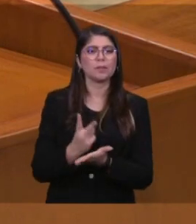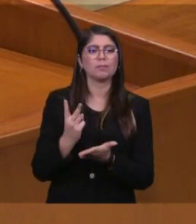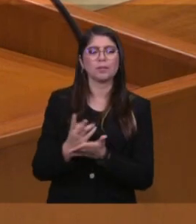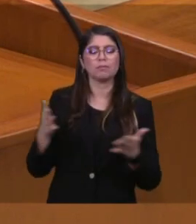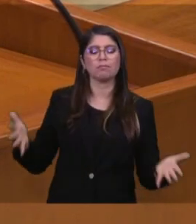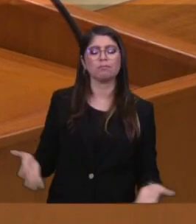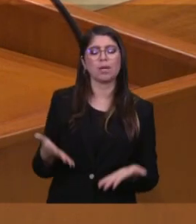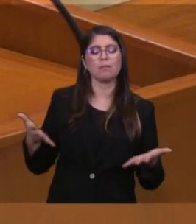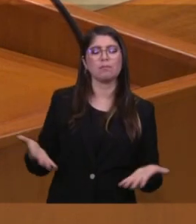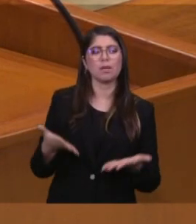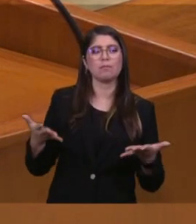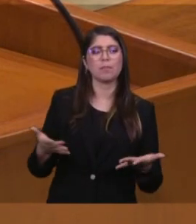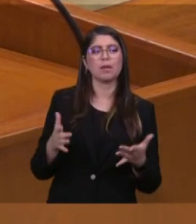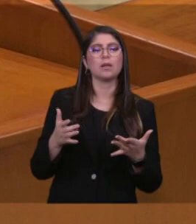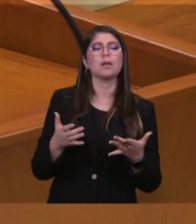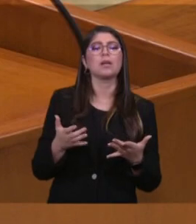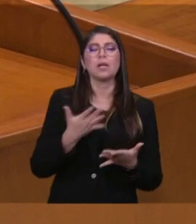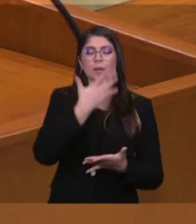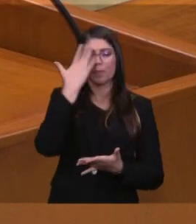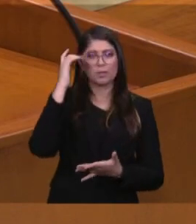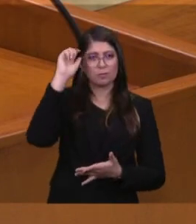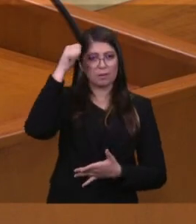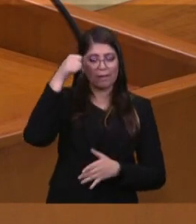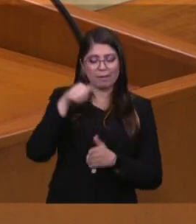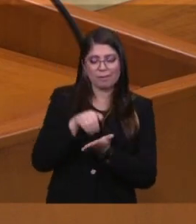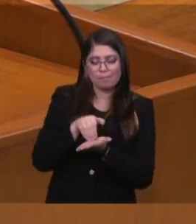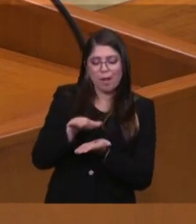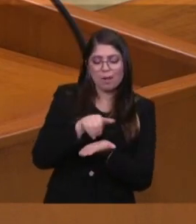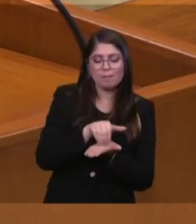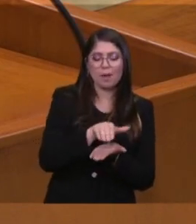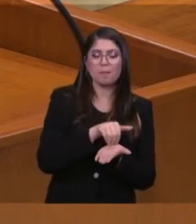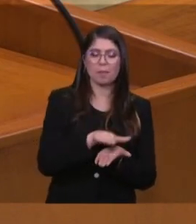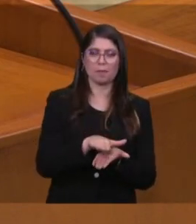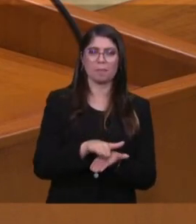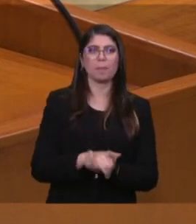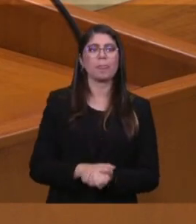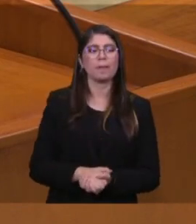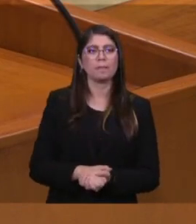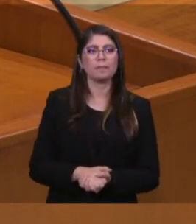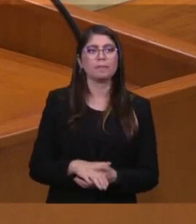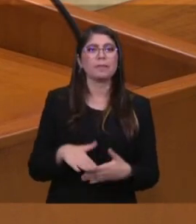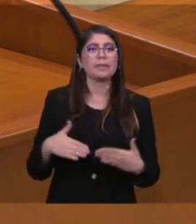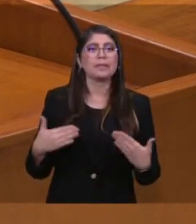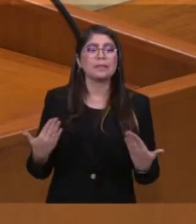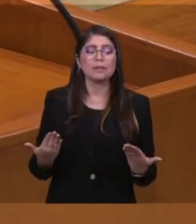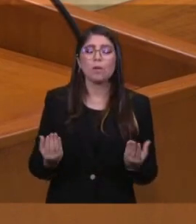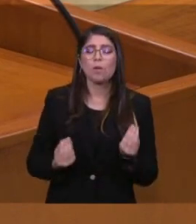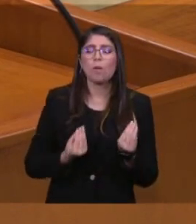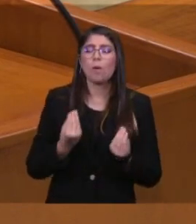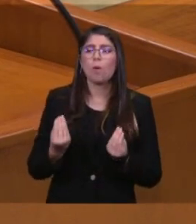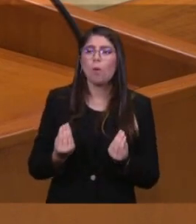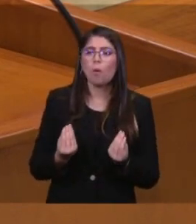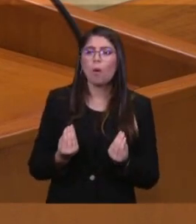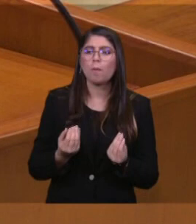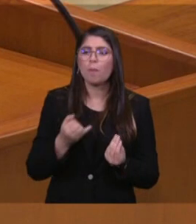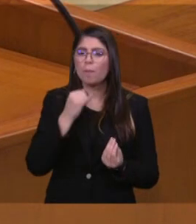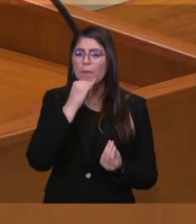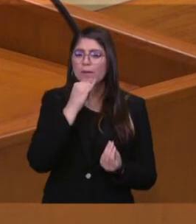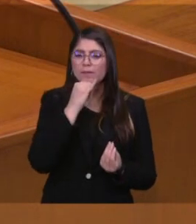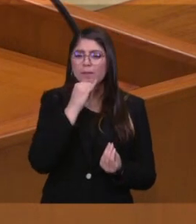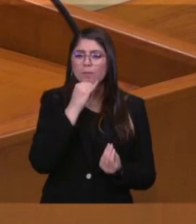e ampliar a exclusão das pessoas negras. De modo que não há que se falar na indicação de